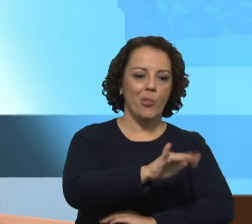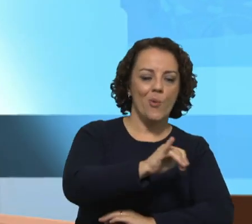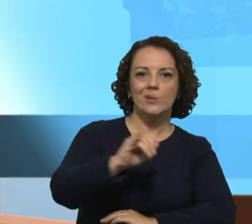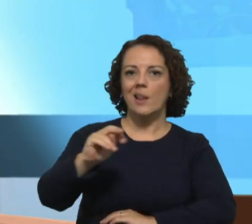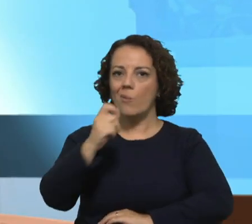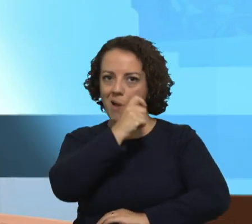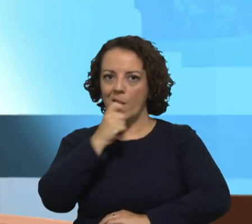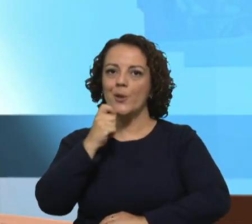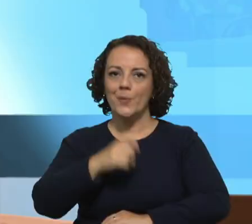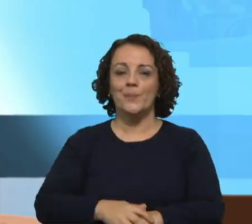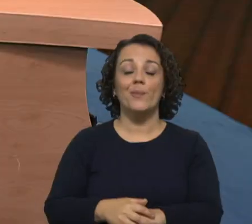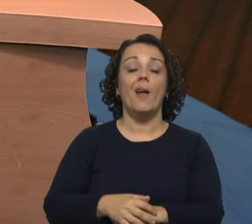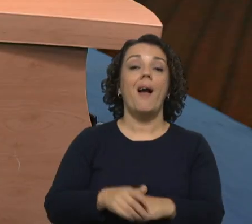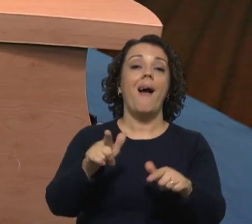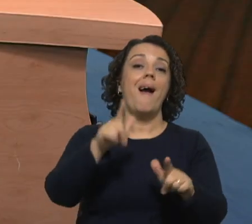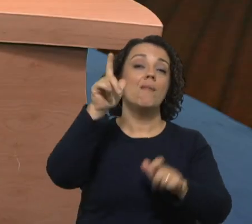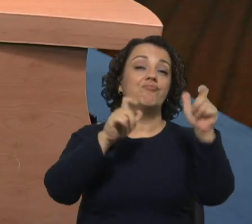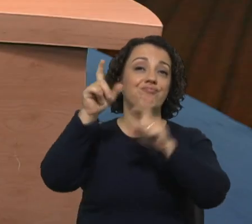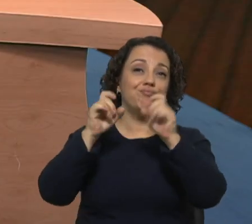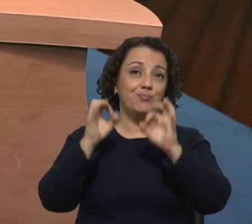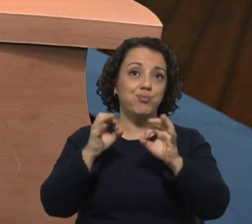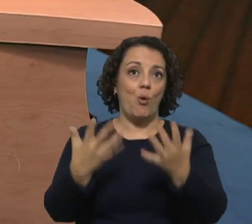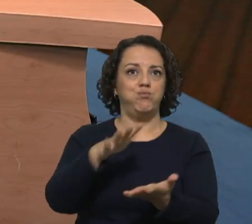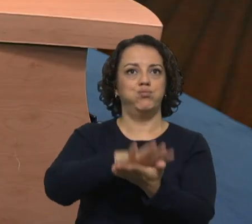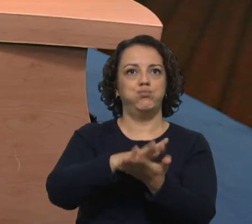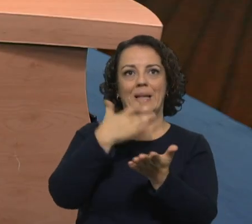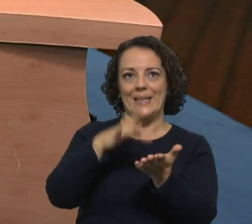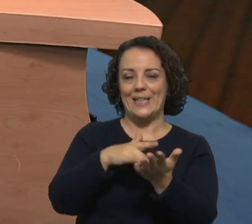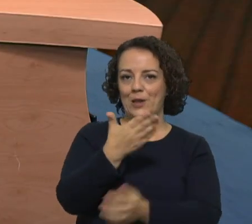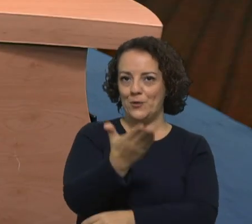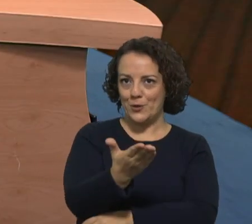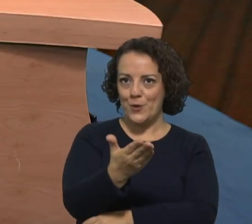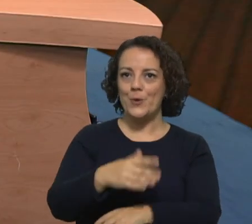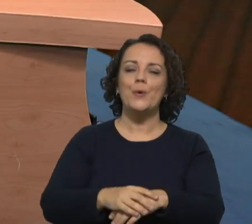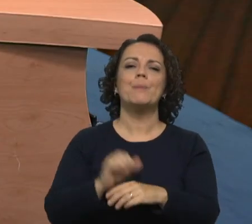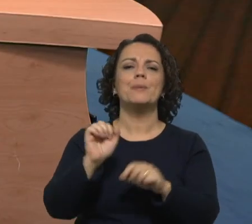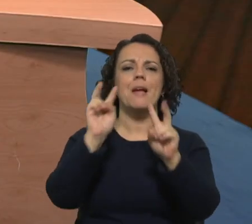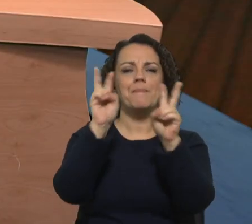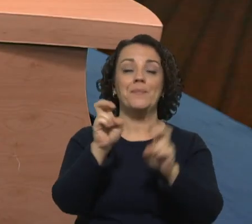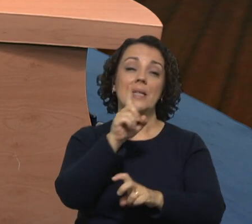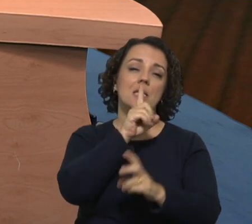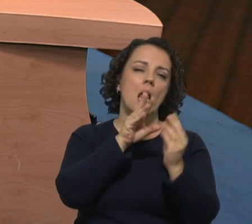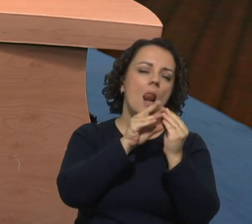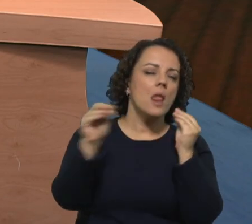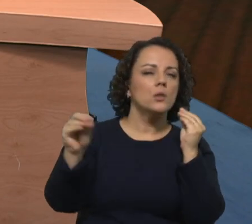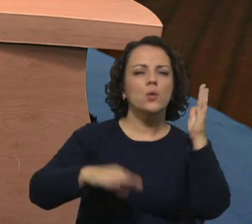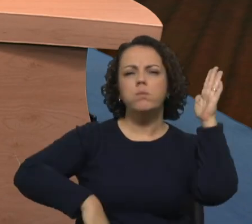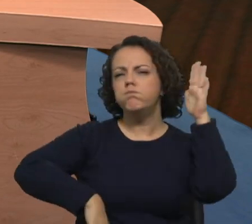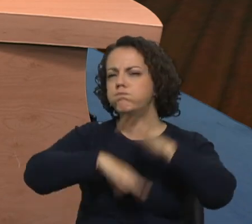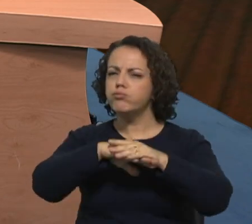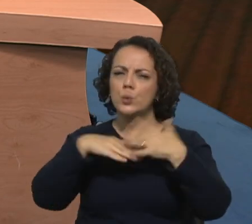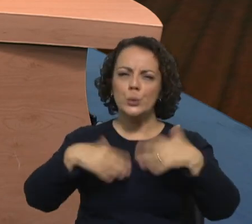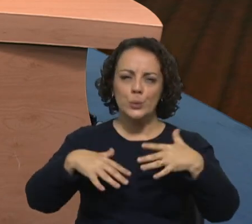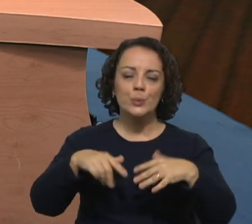disso está agora neste livro, Do Silêncio Maior, que reúne realmente